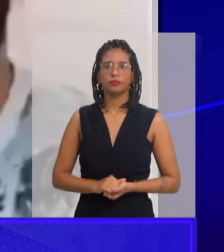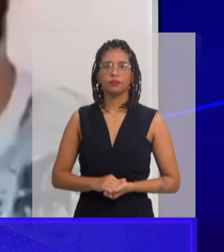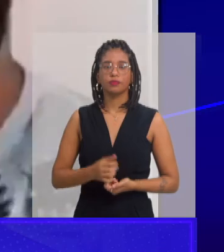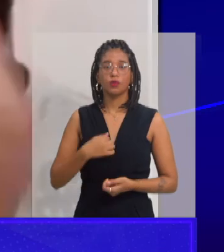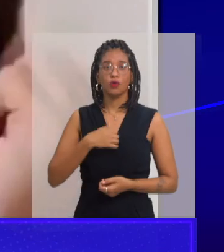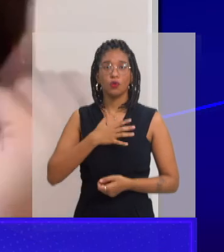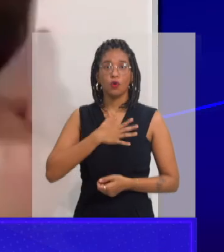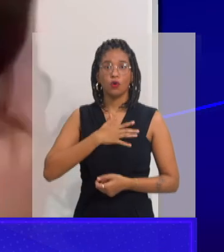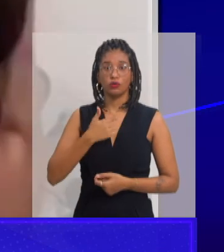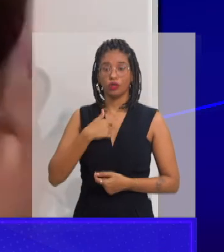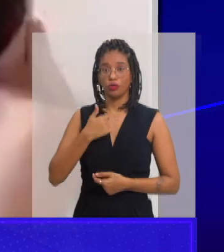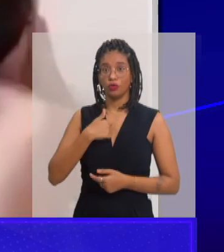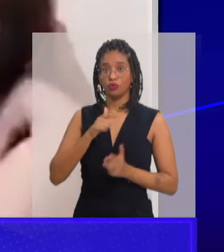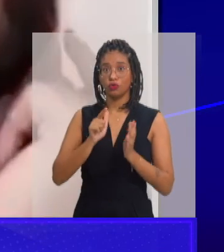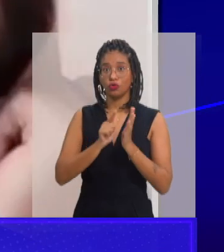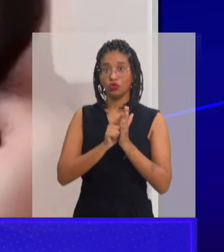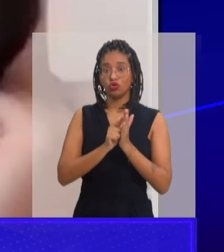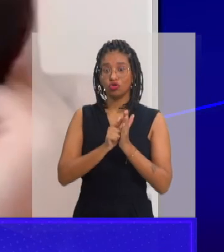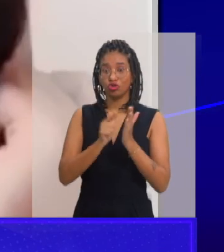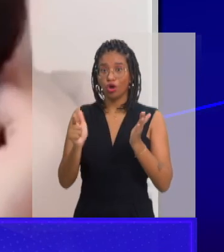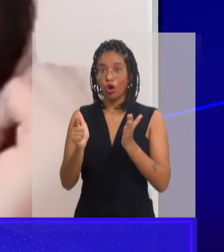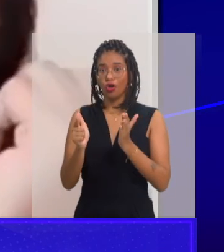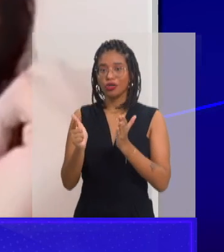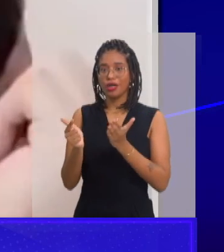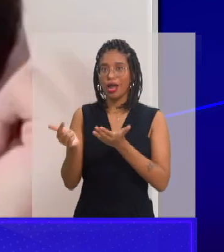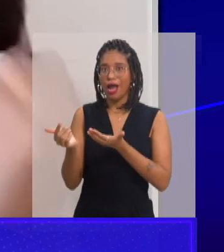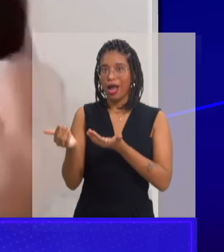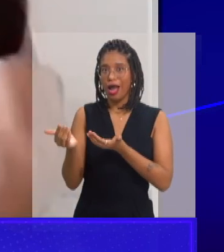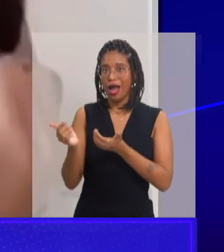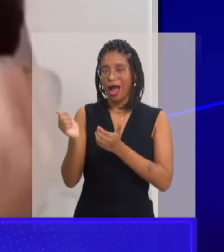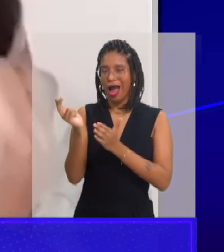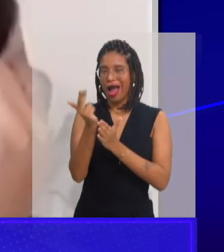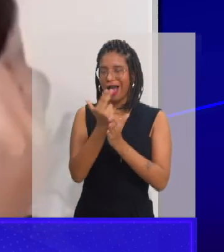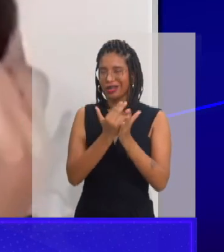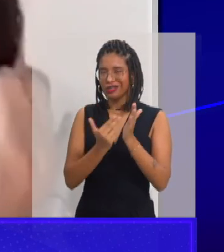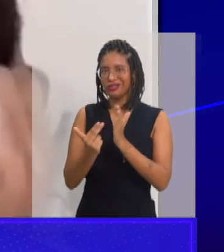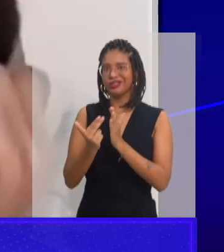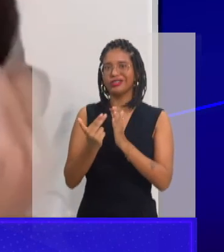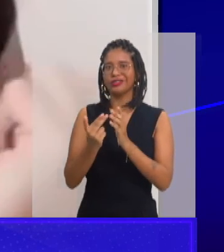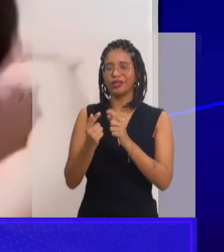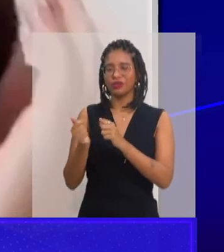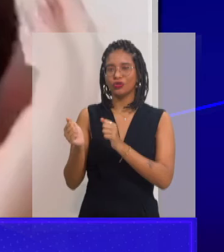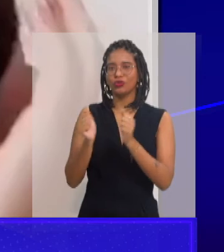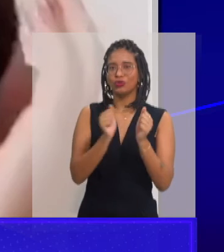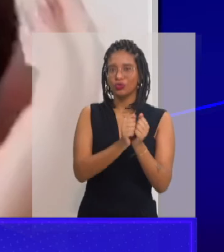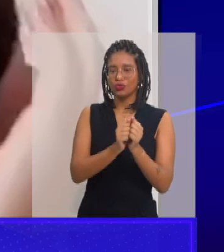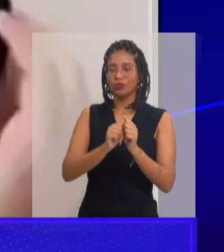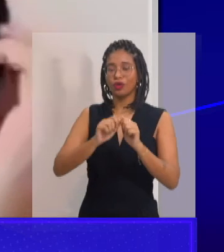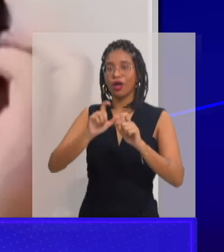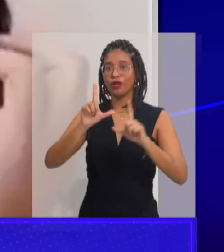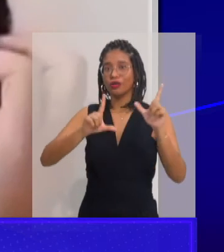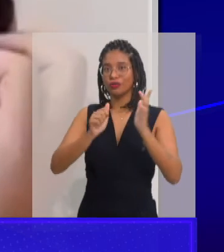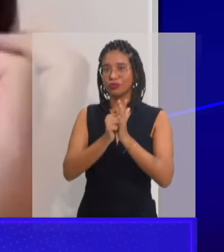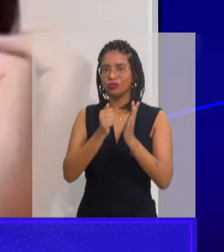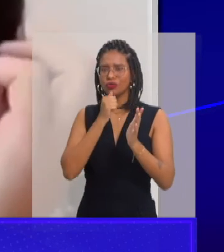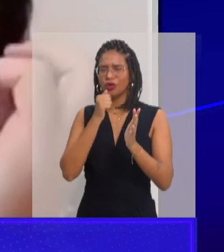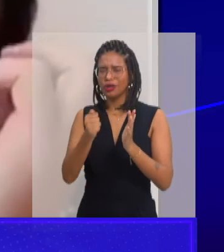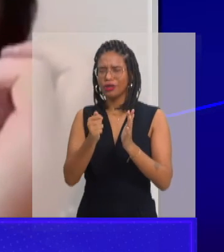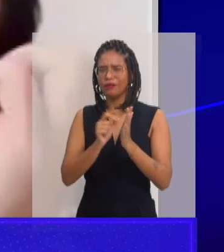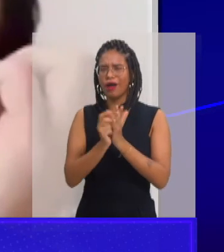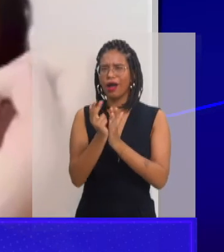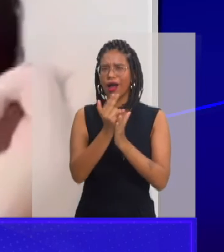É, eu costumo dizer que eu sou jornalista e artivista. Eu sou jornalista que faz